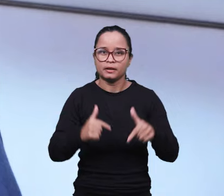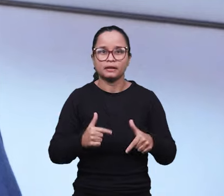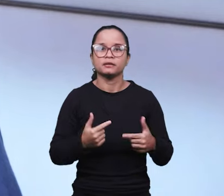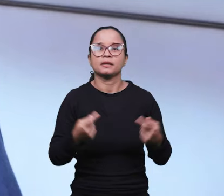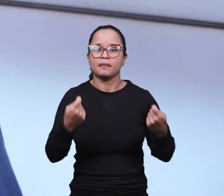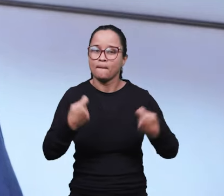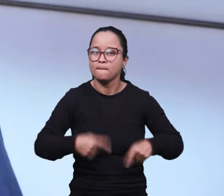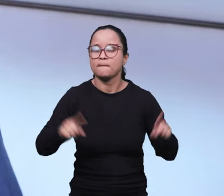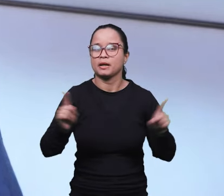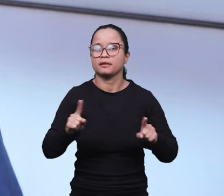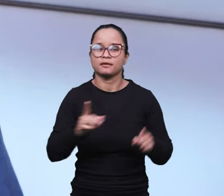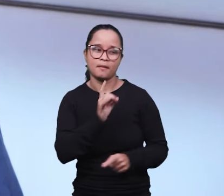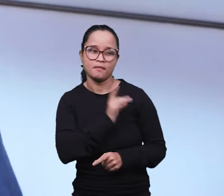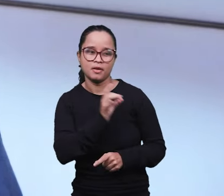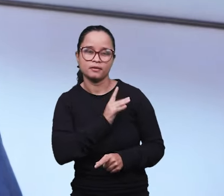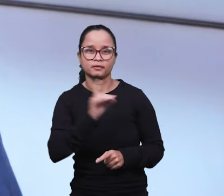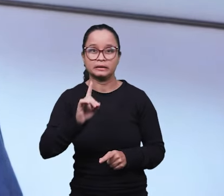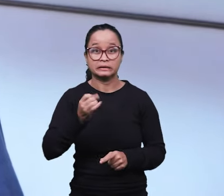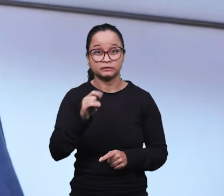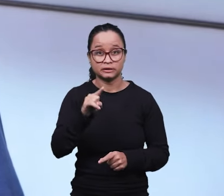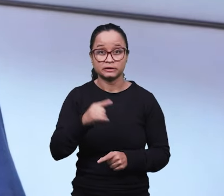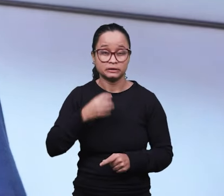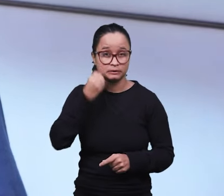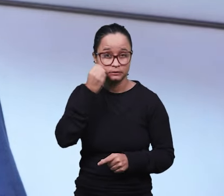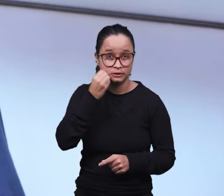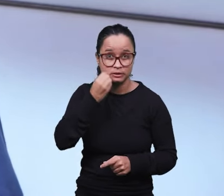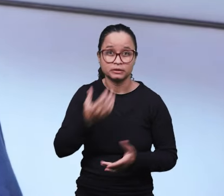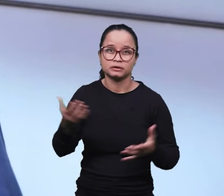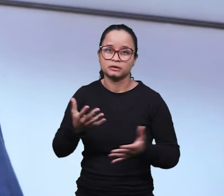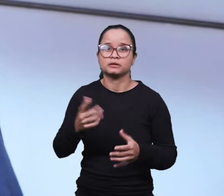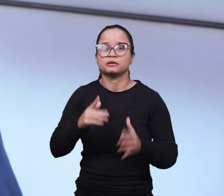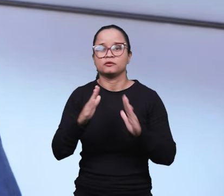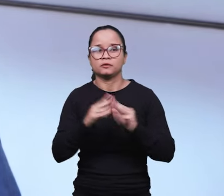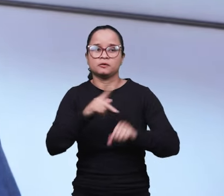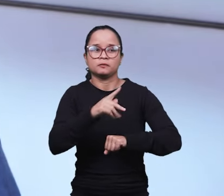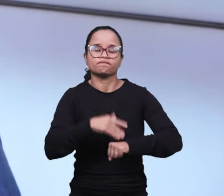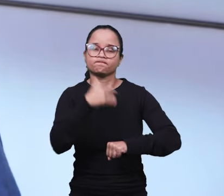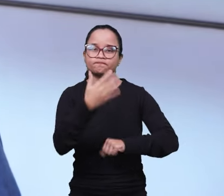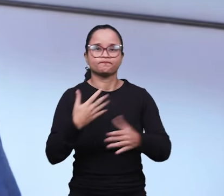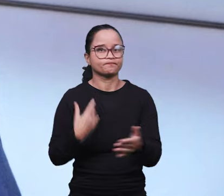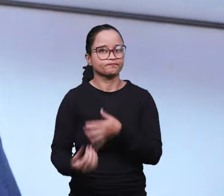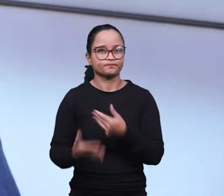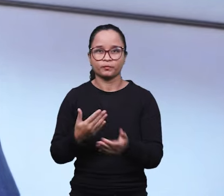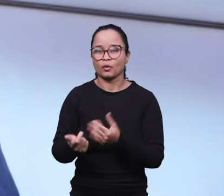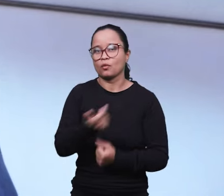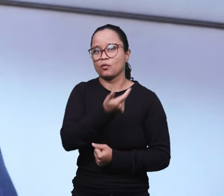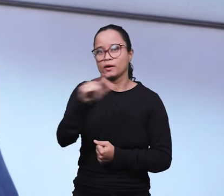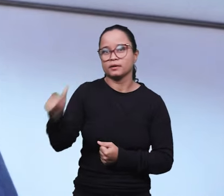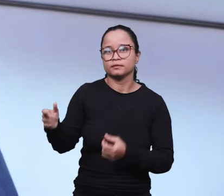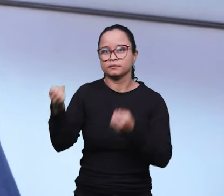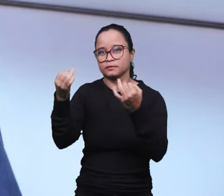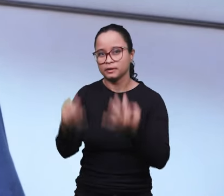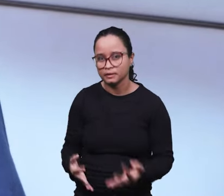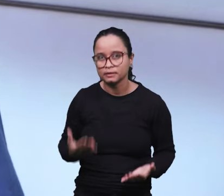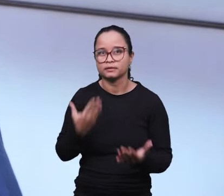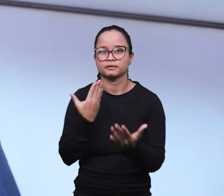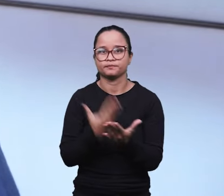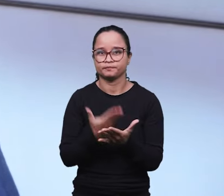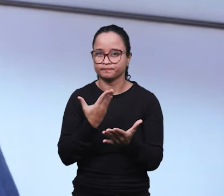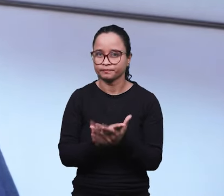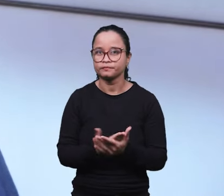medo então se você está buscando uma experiência seja de intercâmbio ou de qualquer outra que nós estamos aqui mencionando a respeito dos estudos